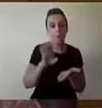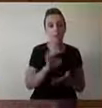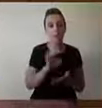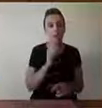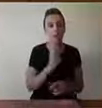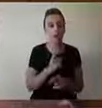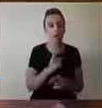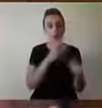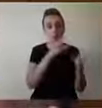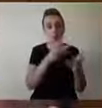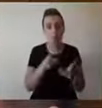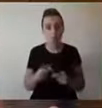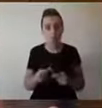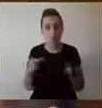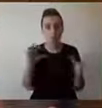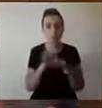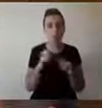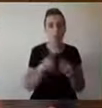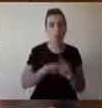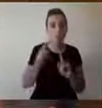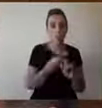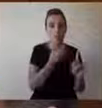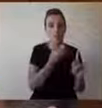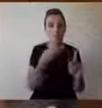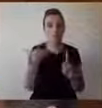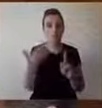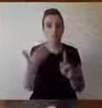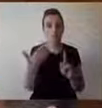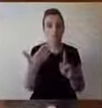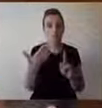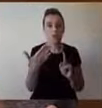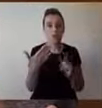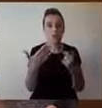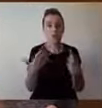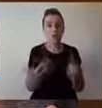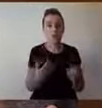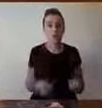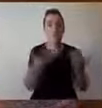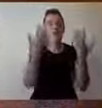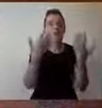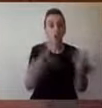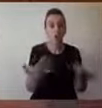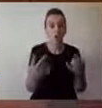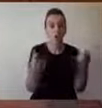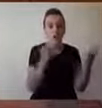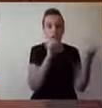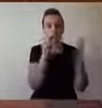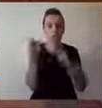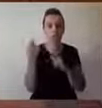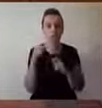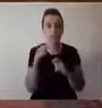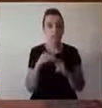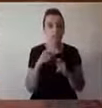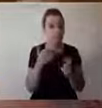referentes ao exercício de 2021 chegam finalmente ao plenário desta Assembleia Municipal. E ainda bem que assim